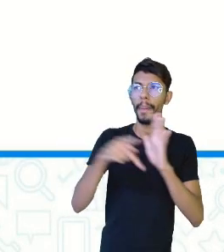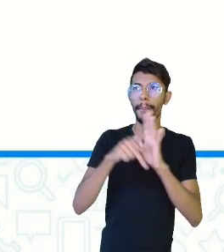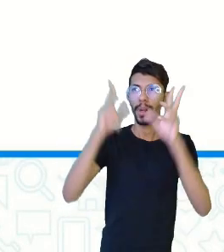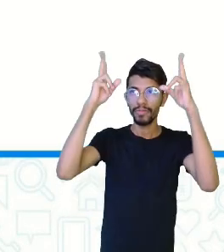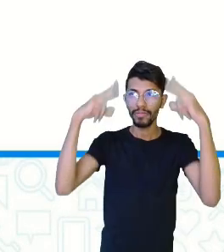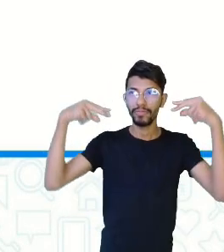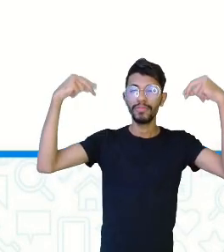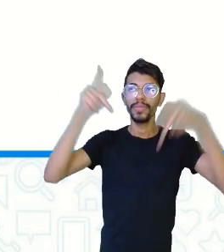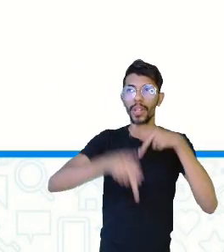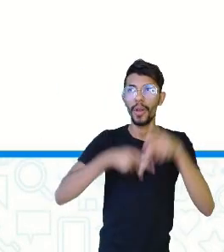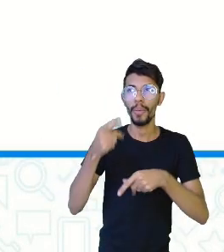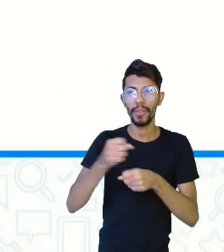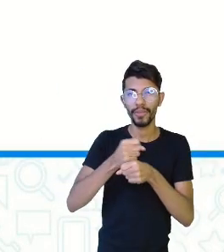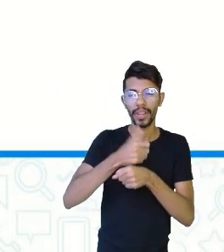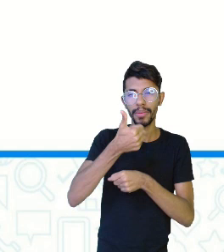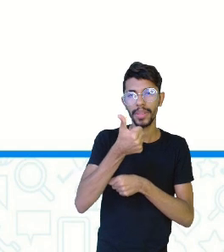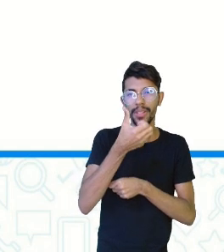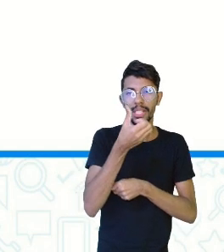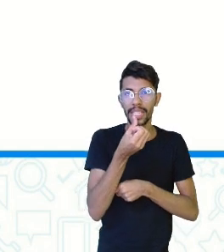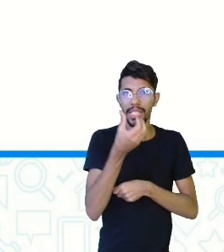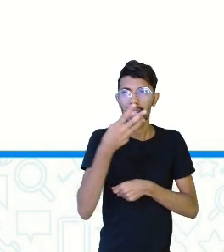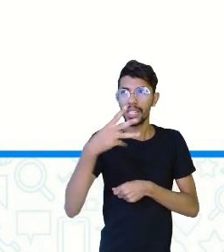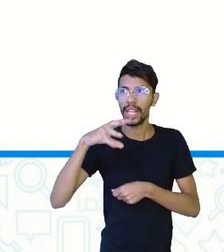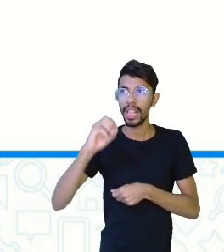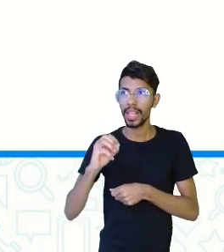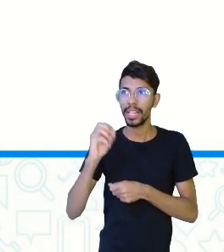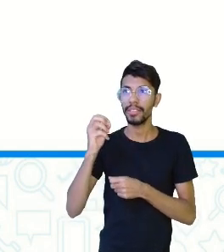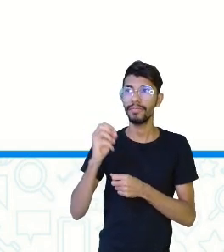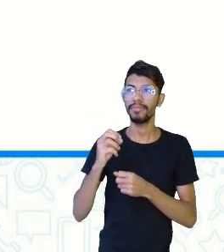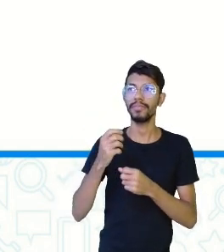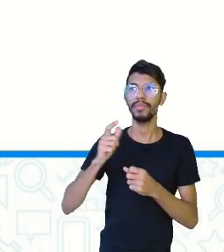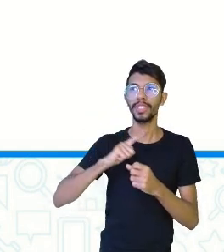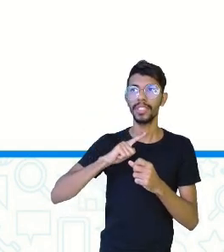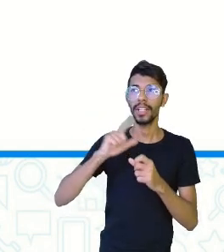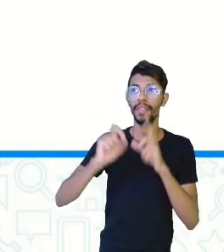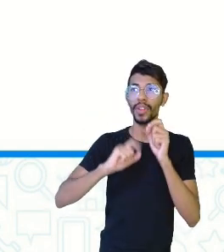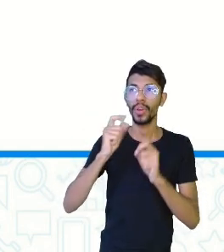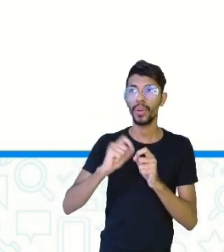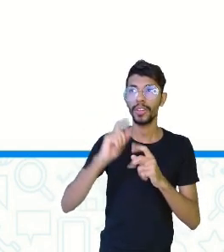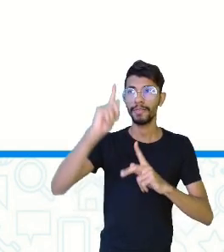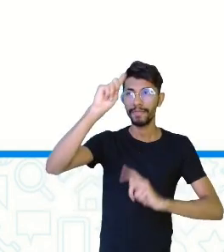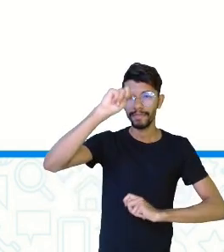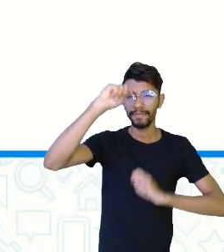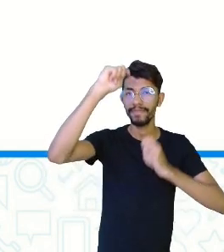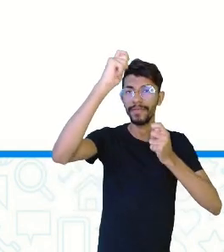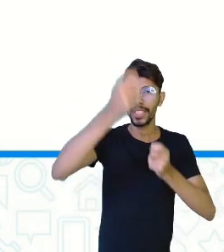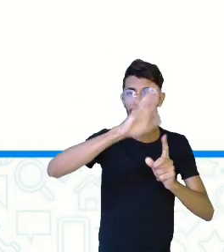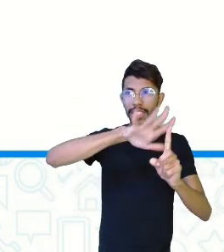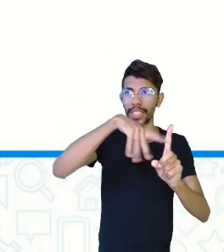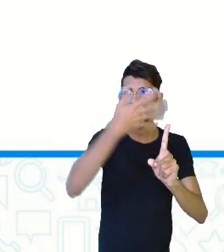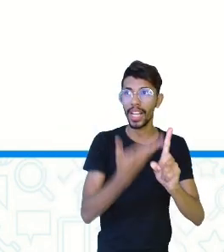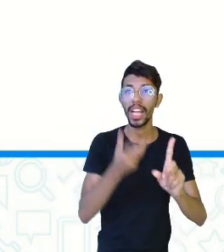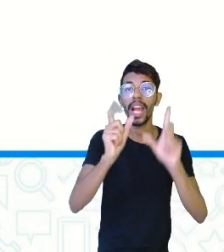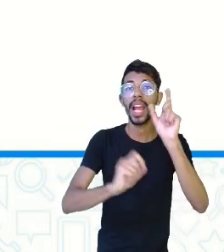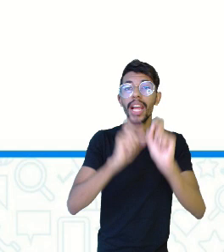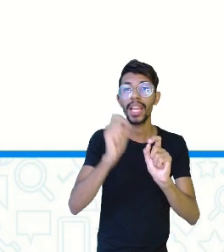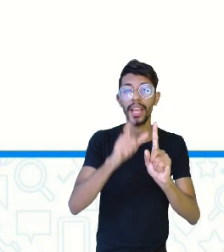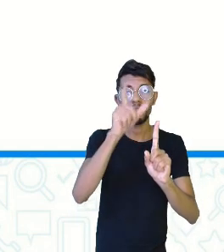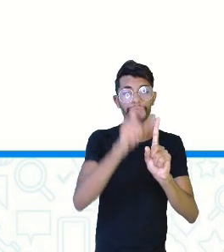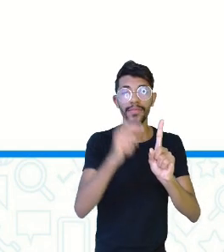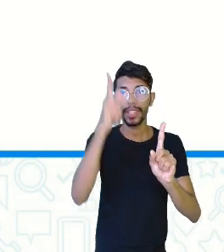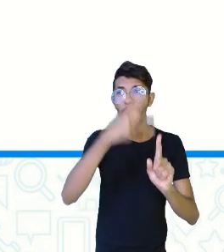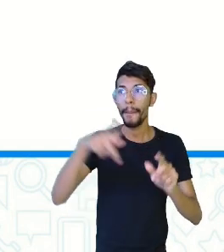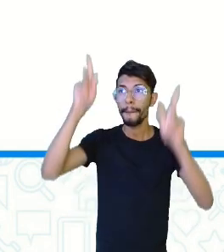1630 foi batizada com a denominação em homenagem ao príncipe de Orange. O principal objetivo de